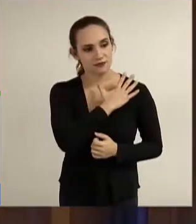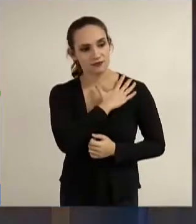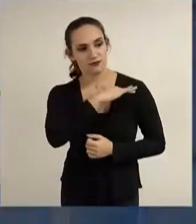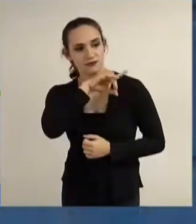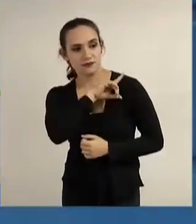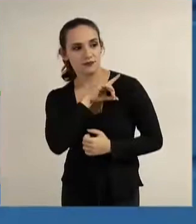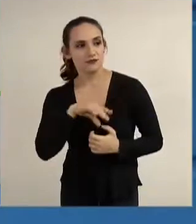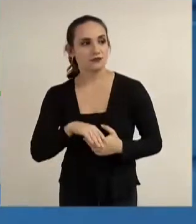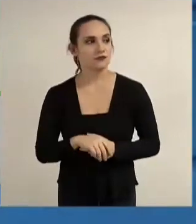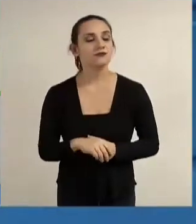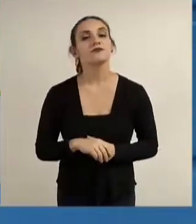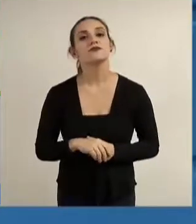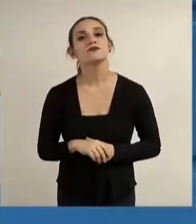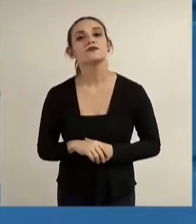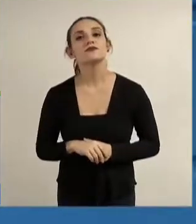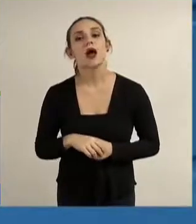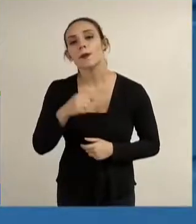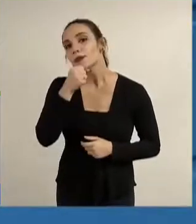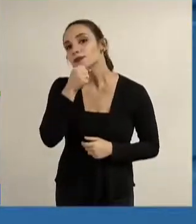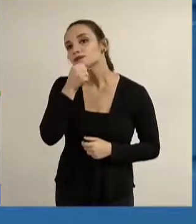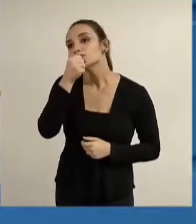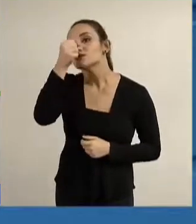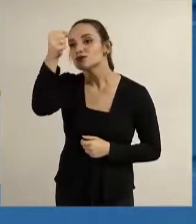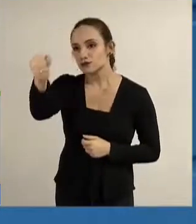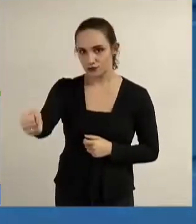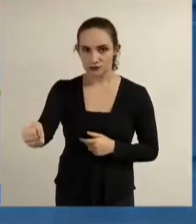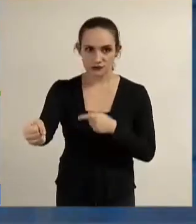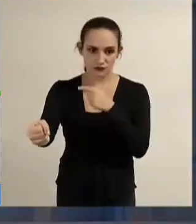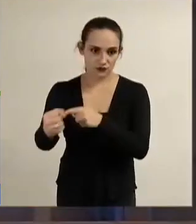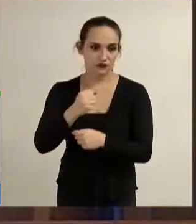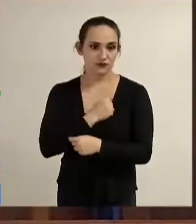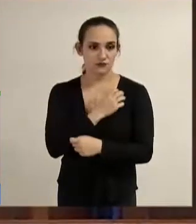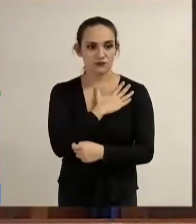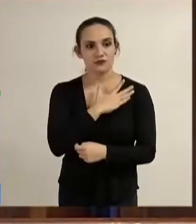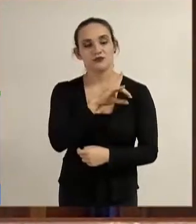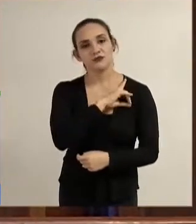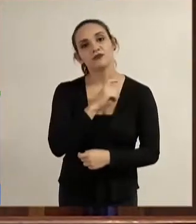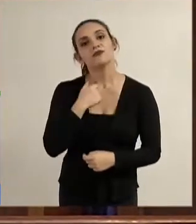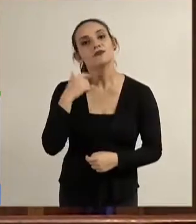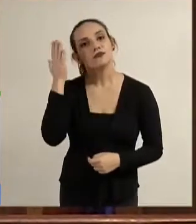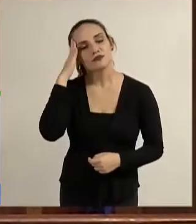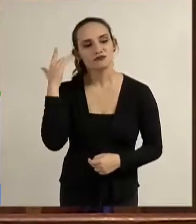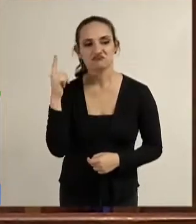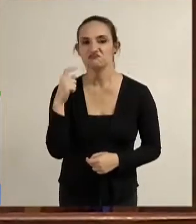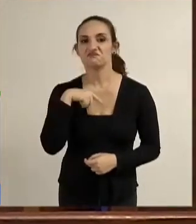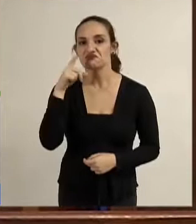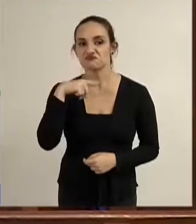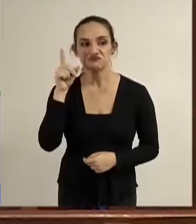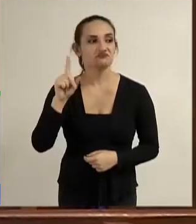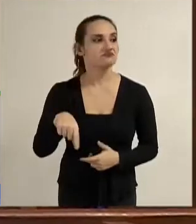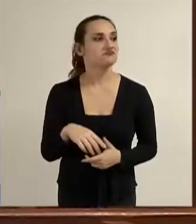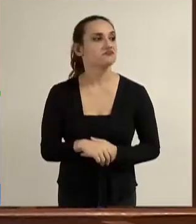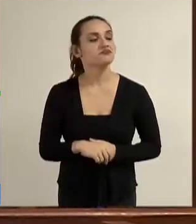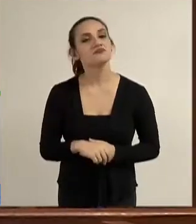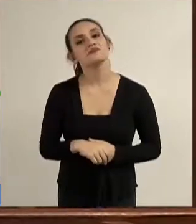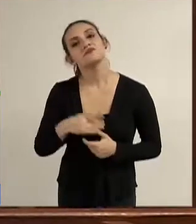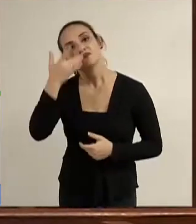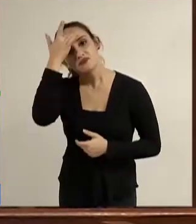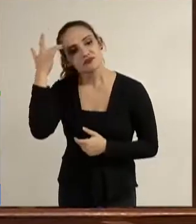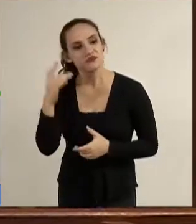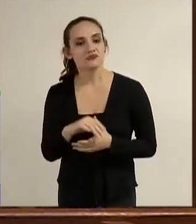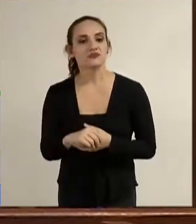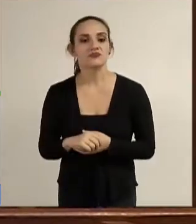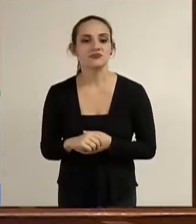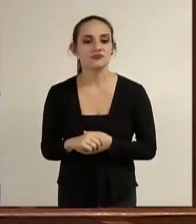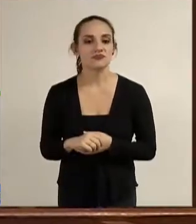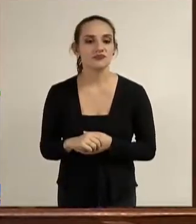Davi, de passar uma parte para Vossa Excelência, que não tenho dúvida, também é um defensor dessa